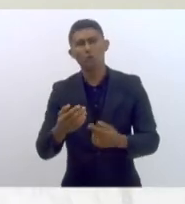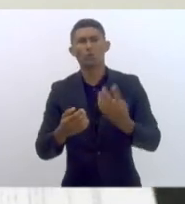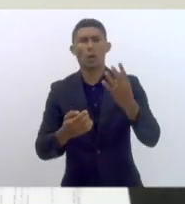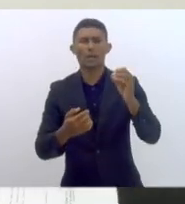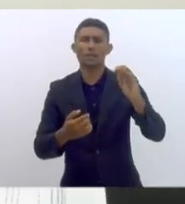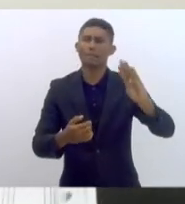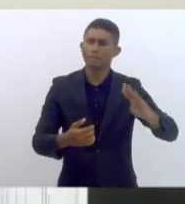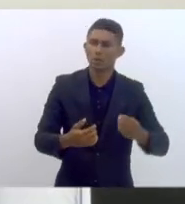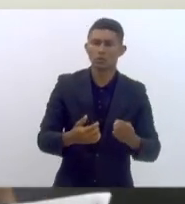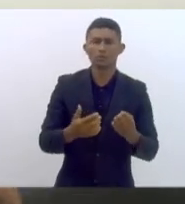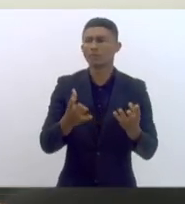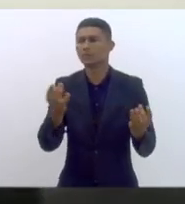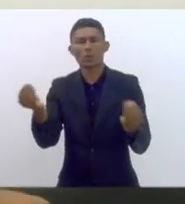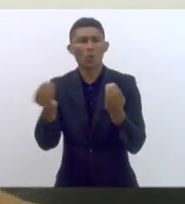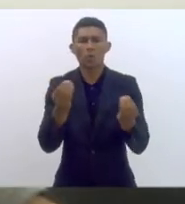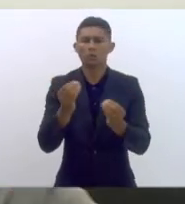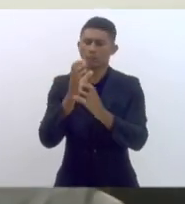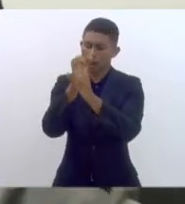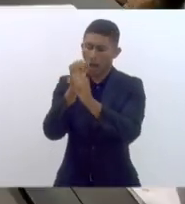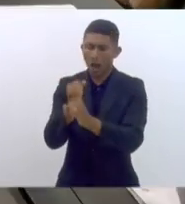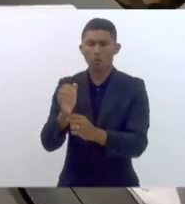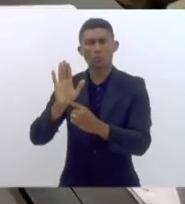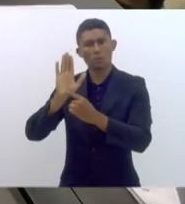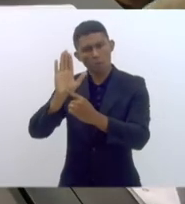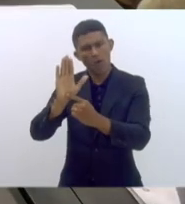é que chegou a tudo isso?